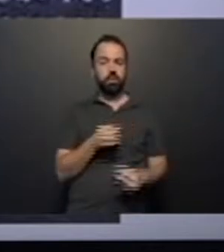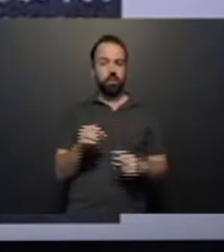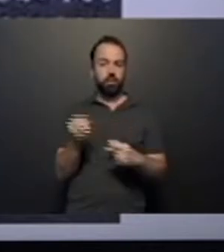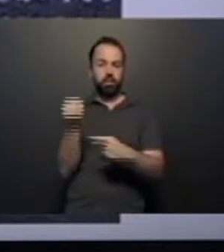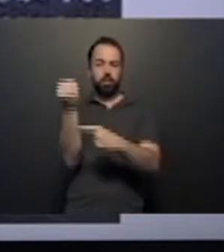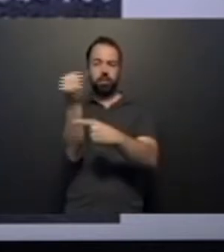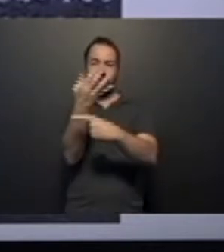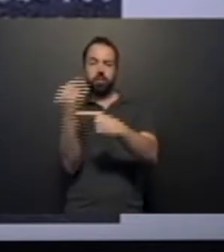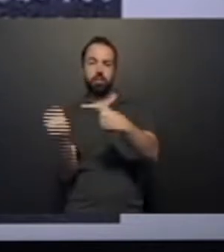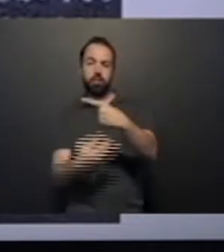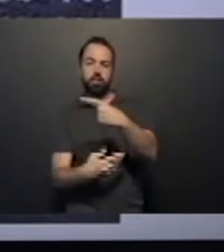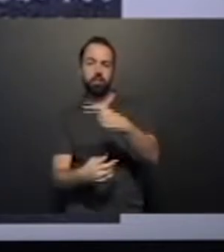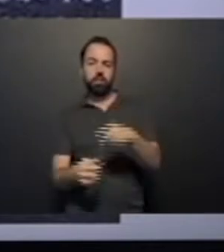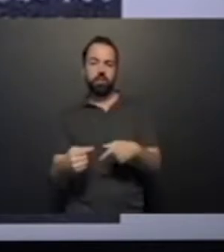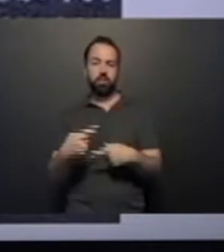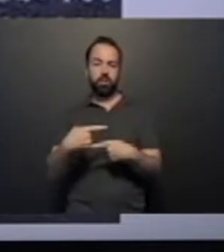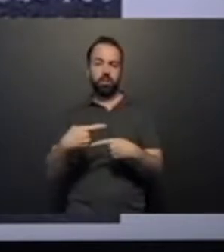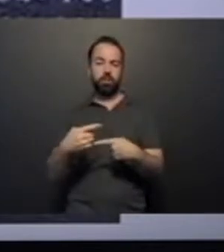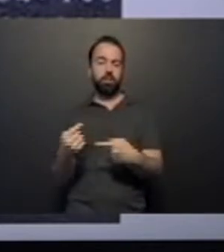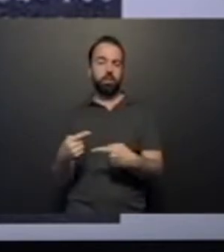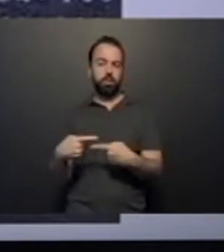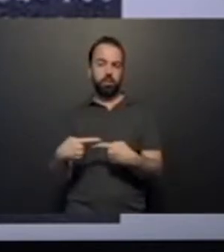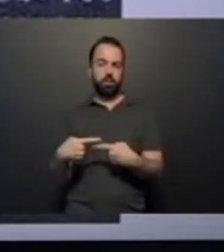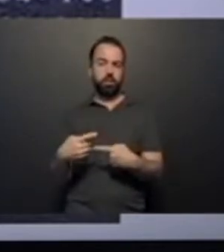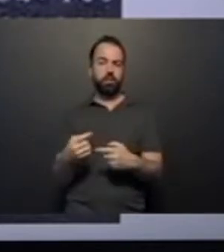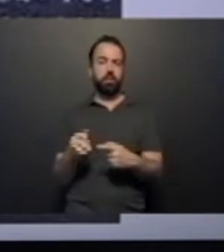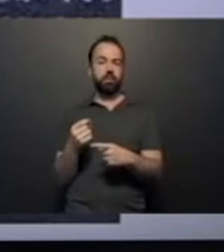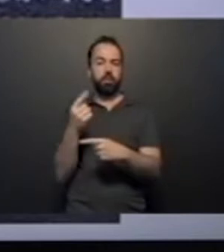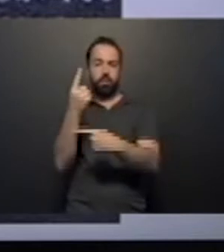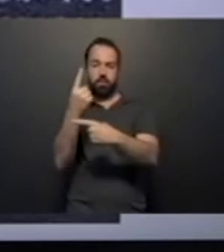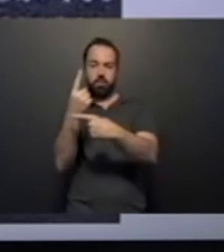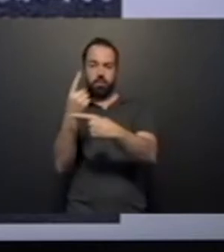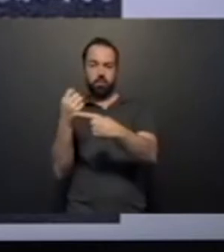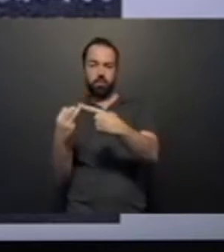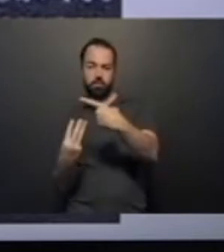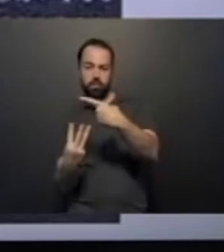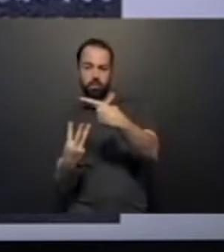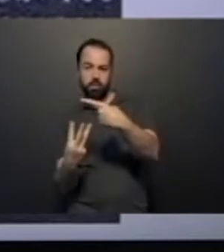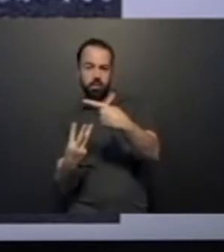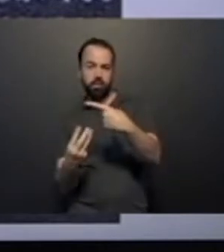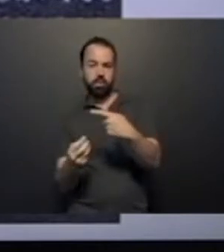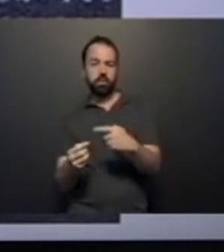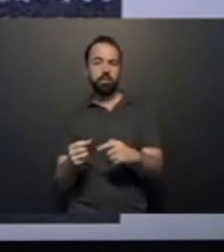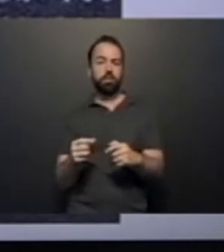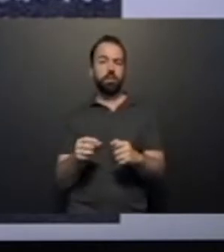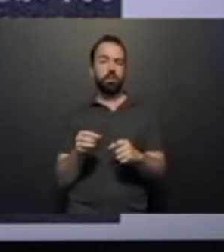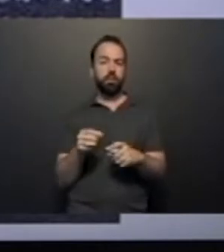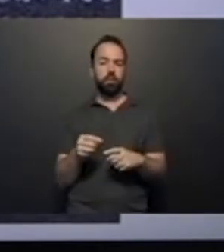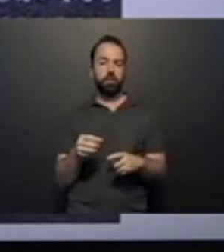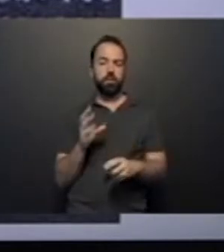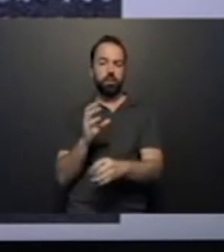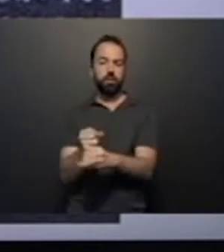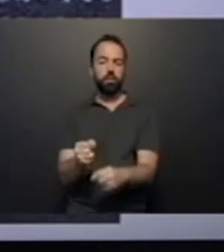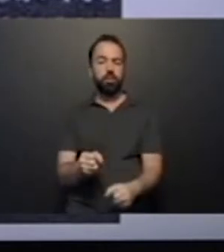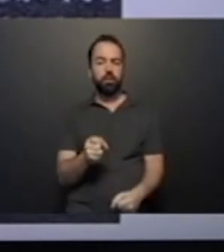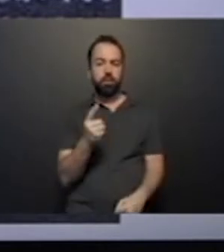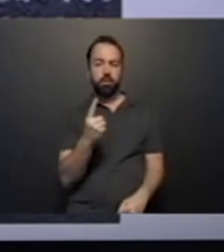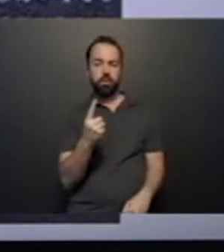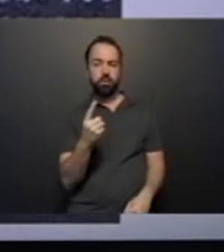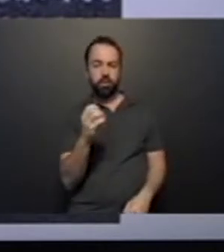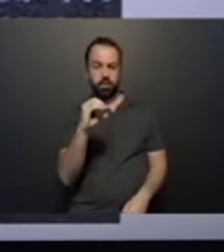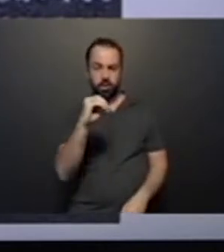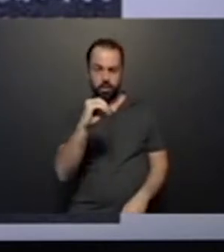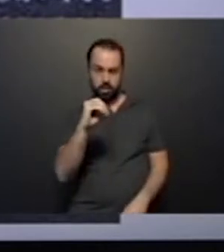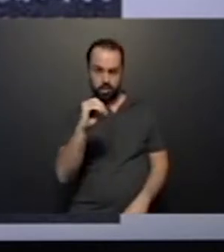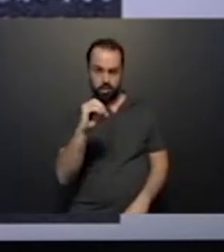terço então um terço é igual a zero três três três que é uma dízima periódica essa dízima